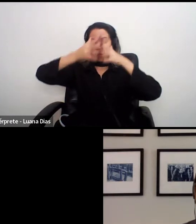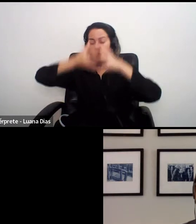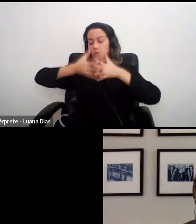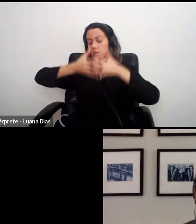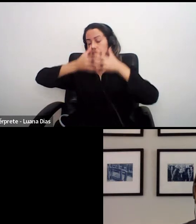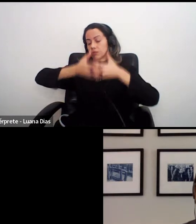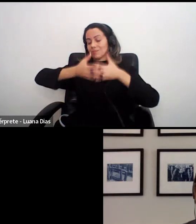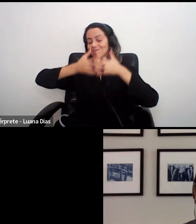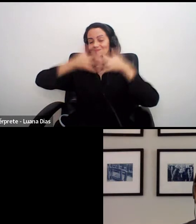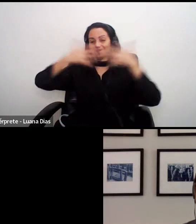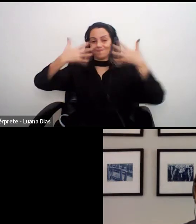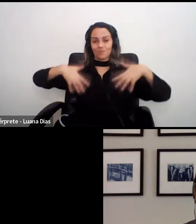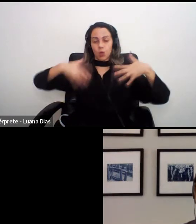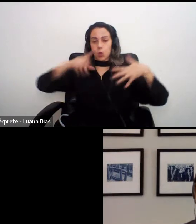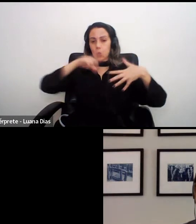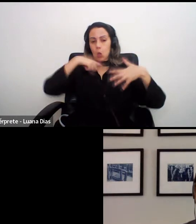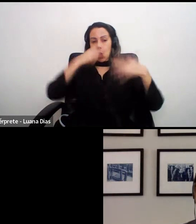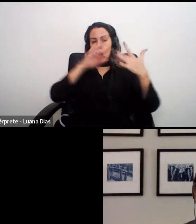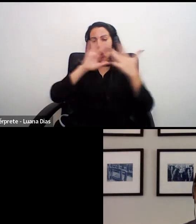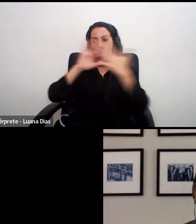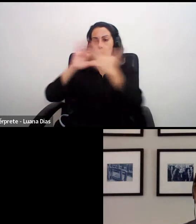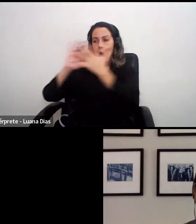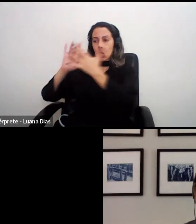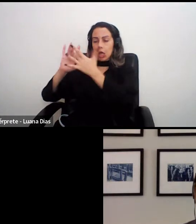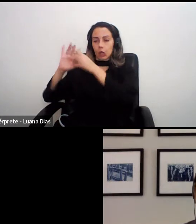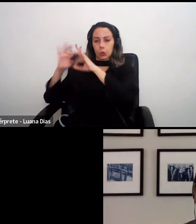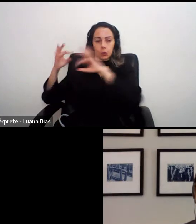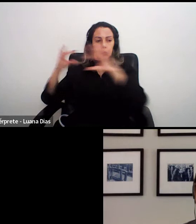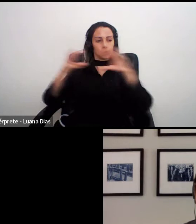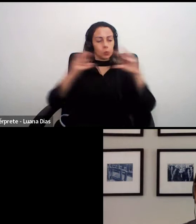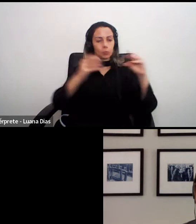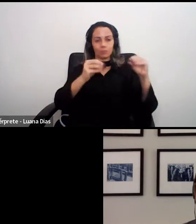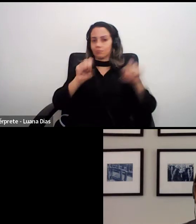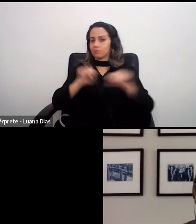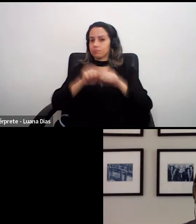A gente não consegue ter contato com todas as realidades